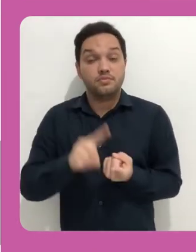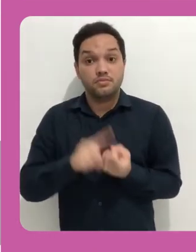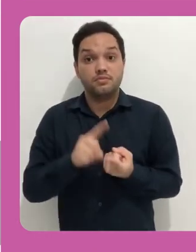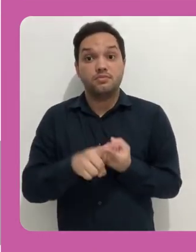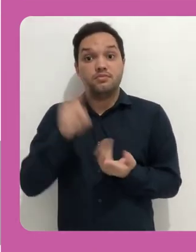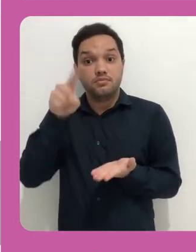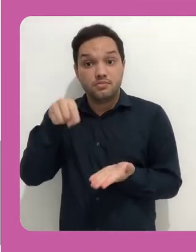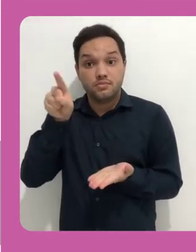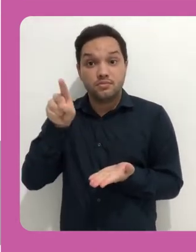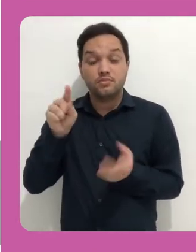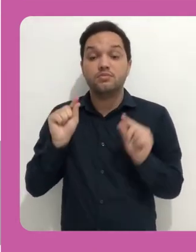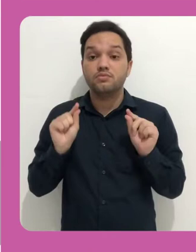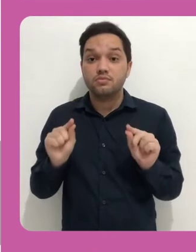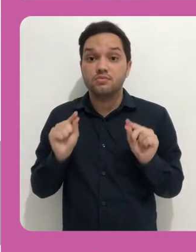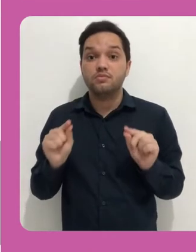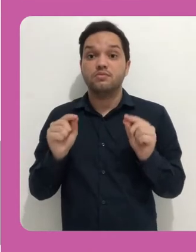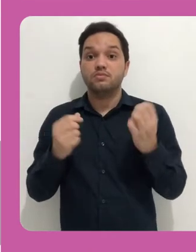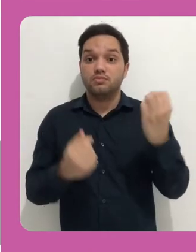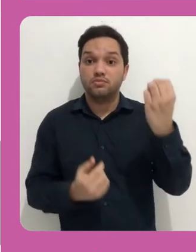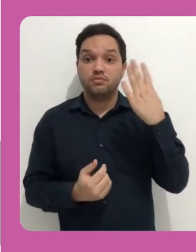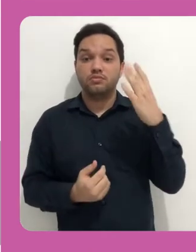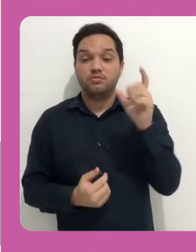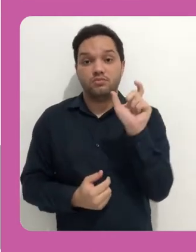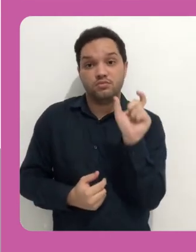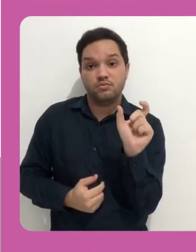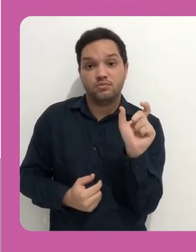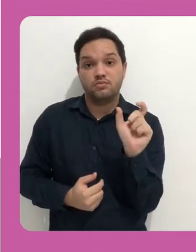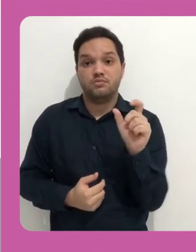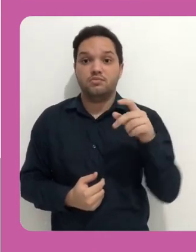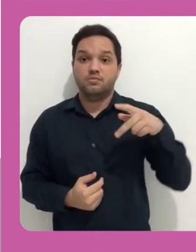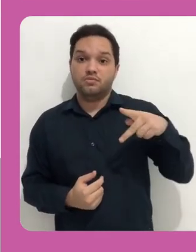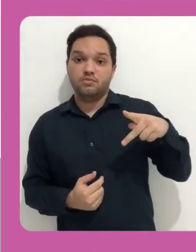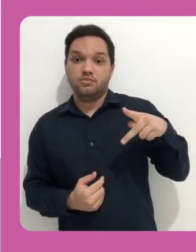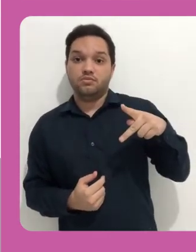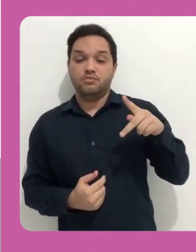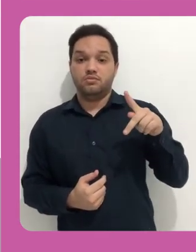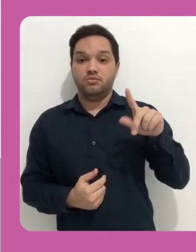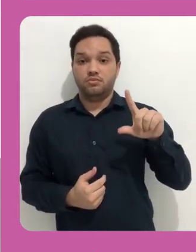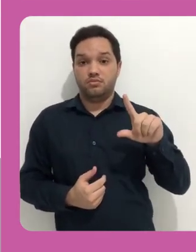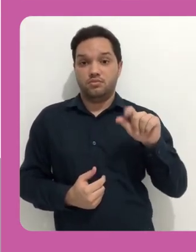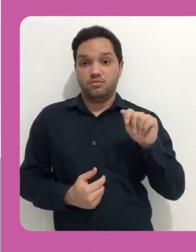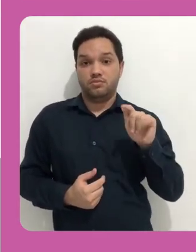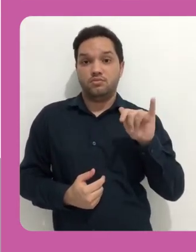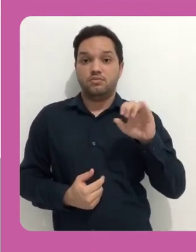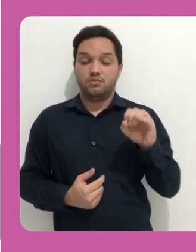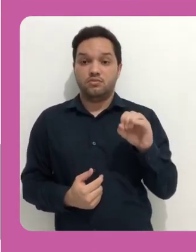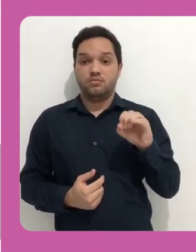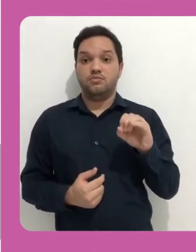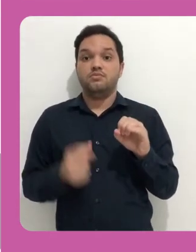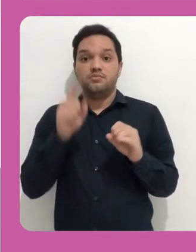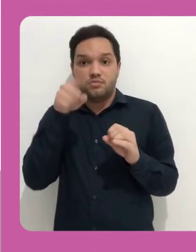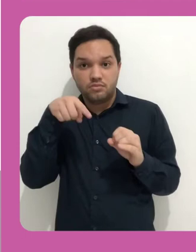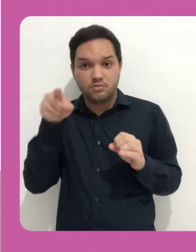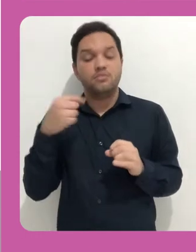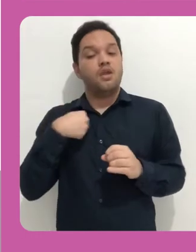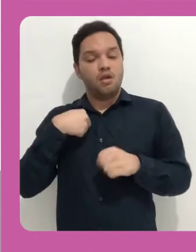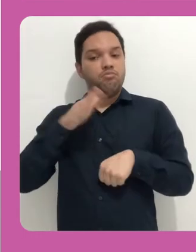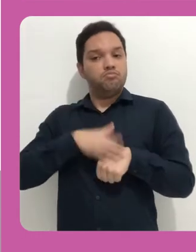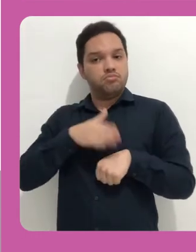o botão ali de plágio, um checkbox, para que ele marque dizendo que sim, fui eu que fiz a minha